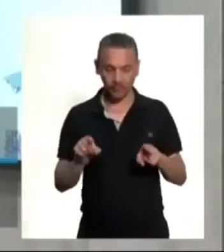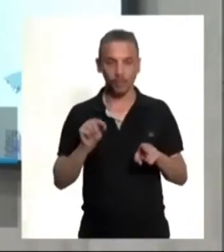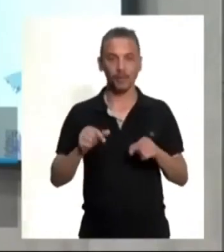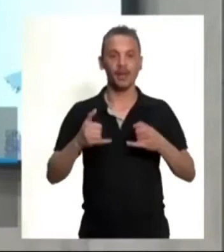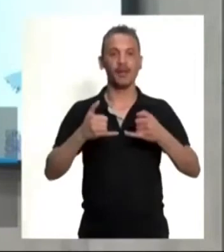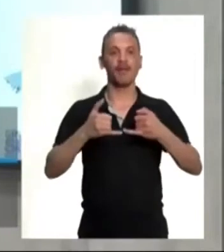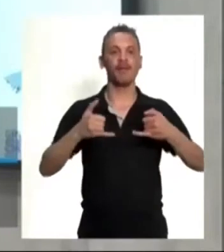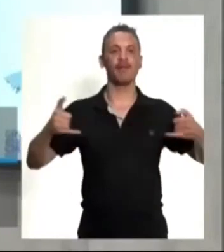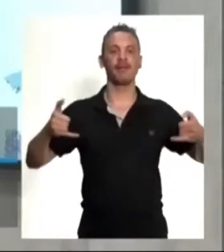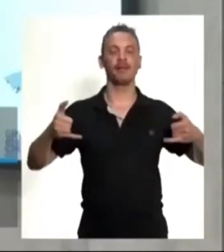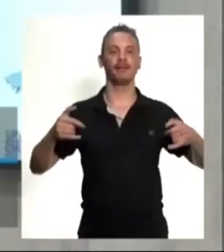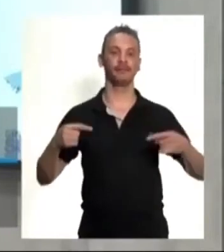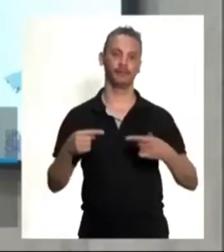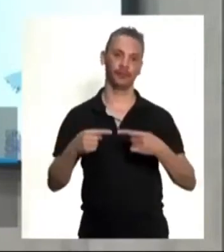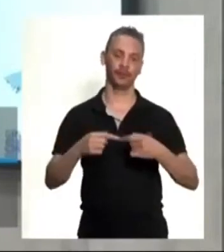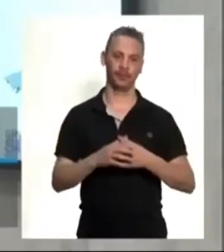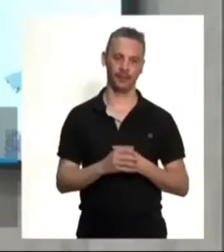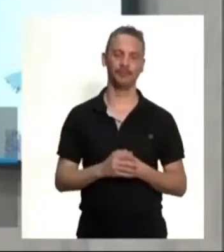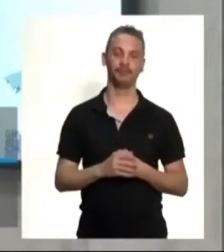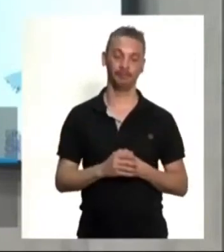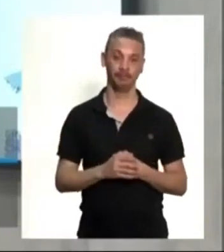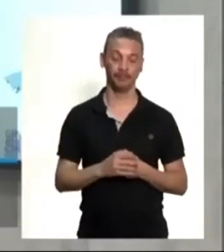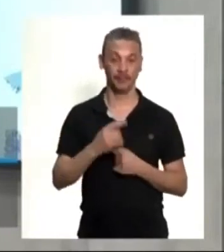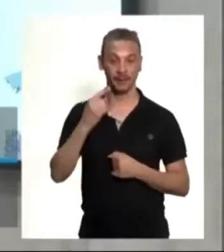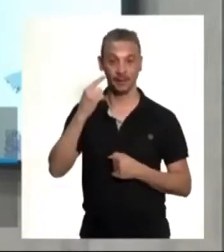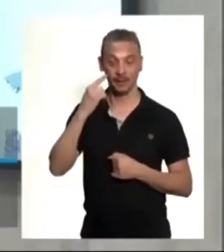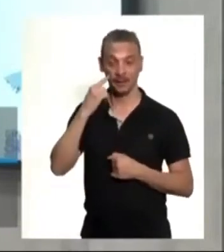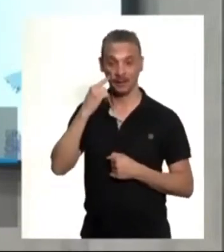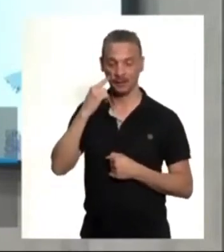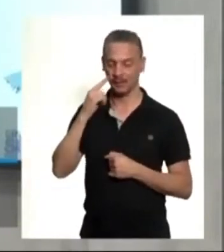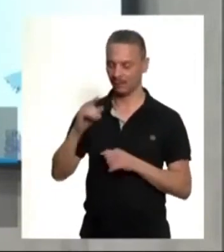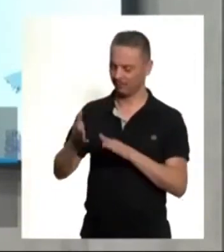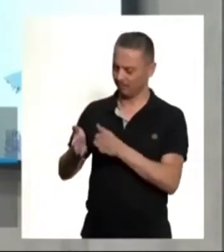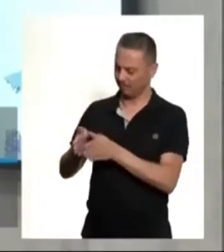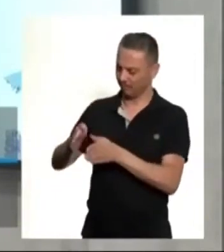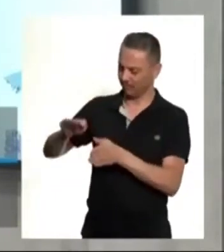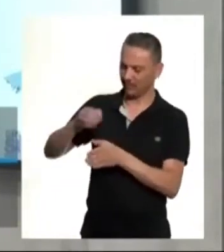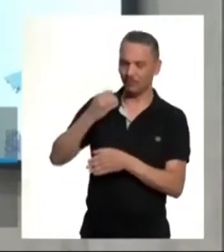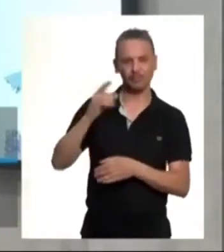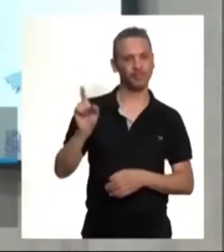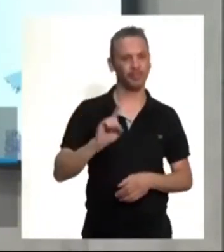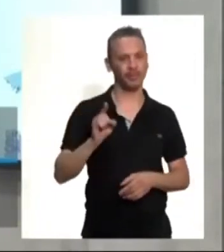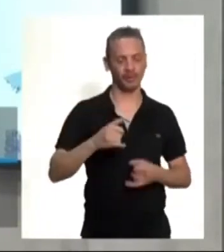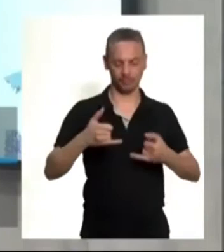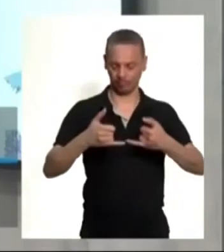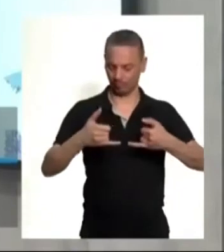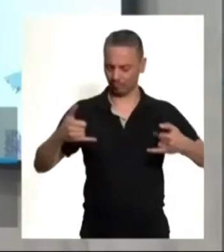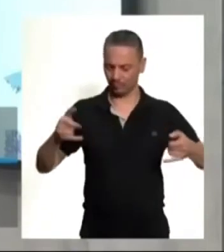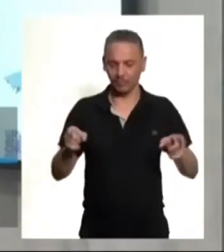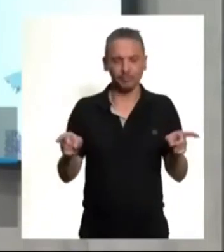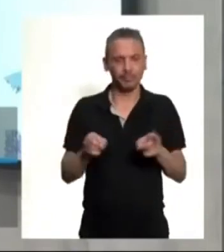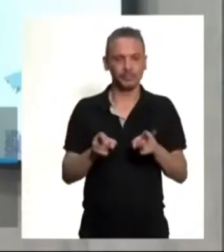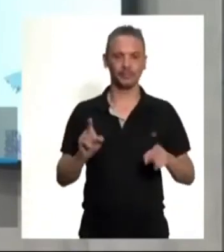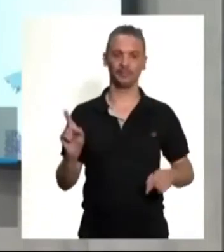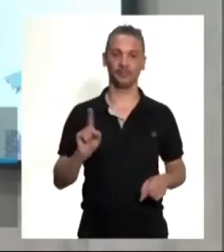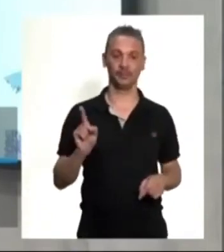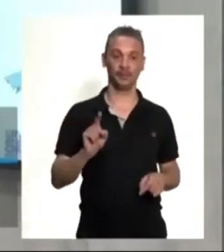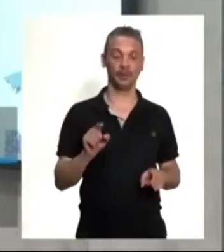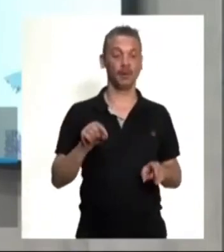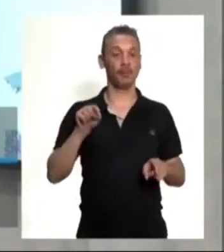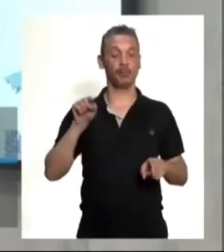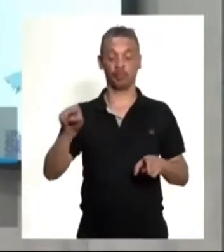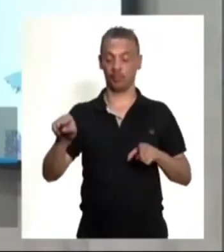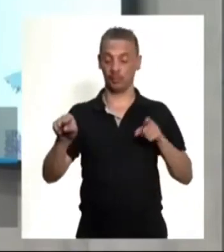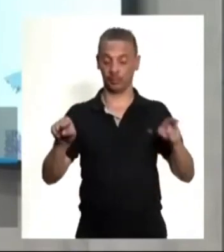linha. Então veja, essa representação não é boa. O comprimento do fio não seria mínimo. A menor distância entre